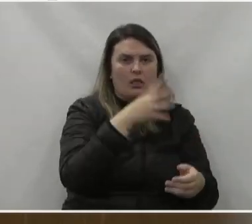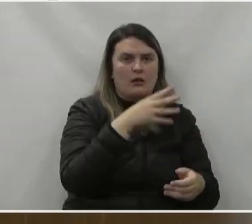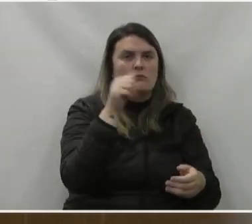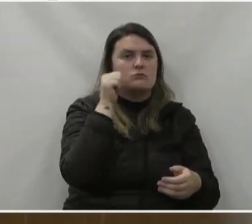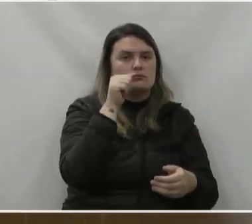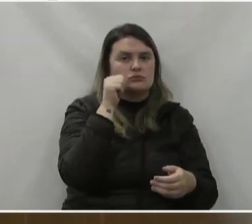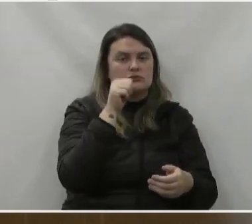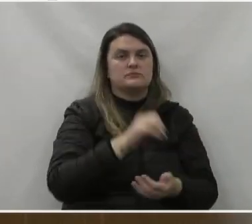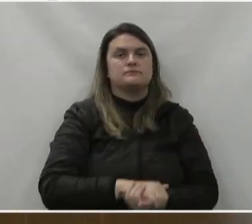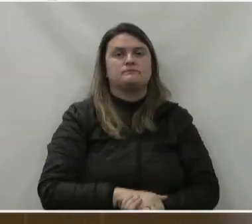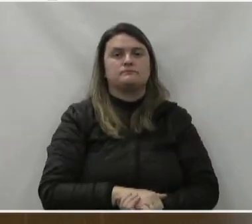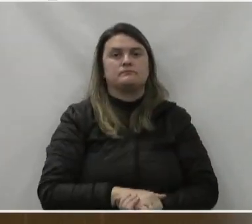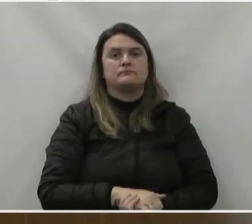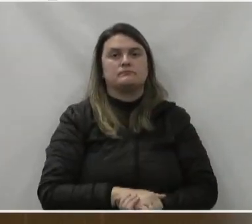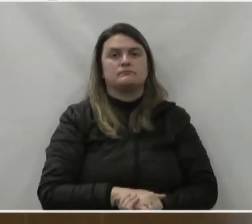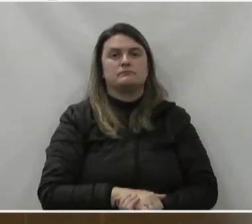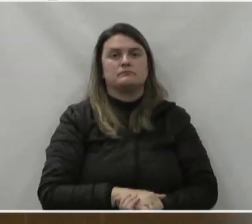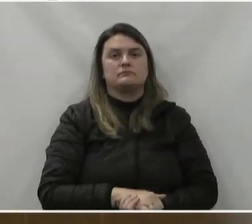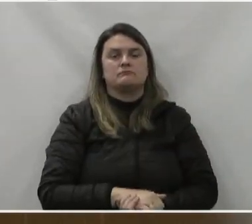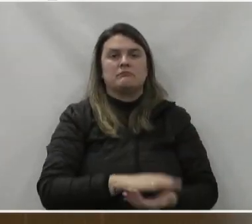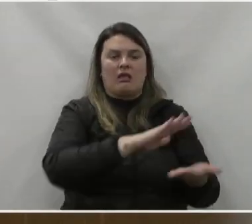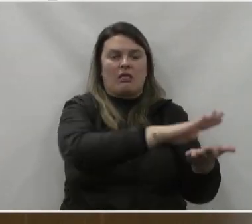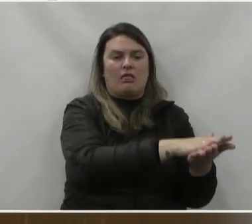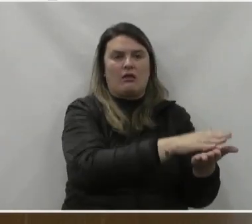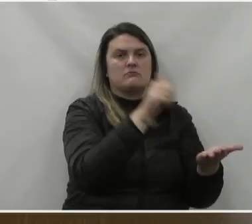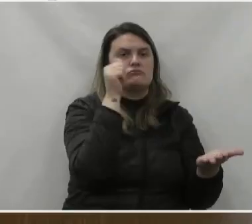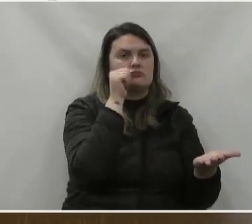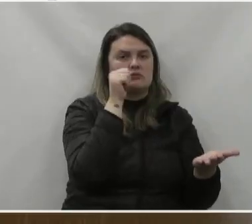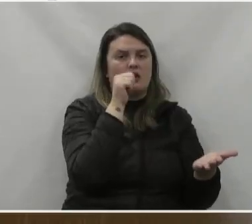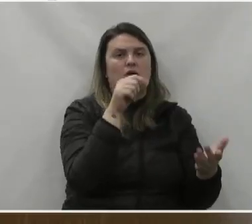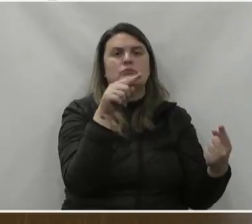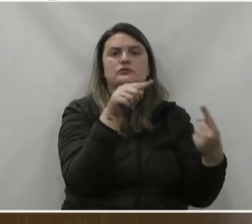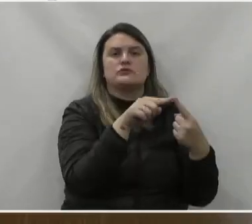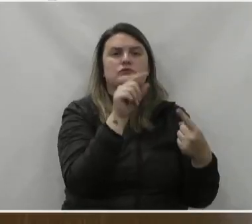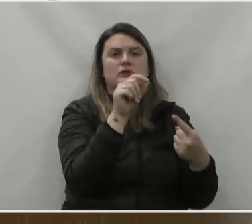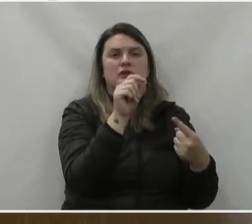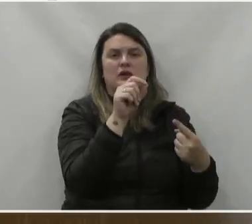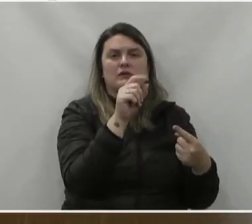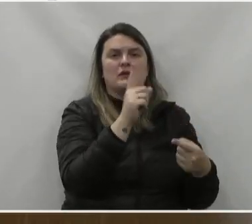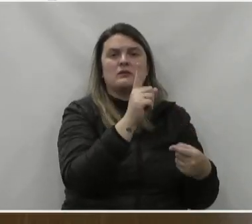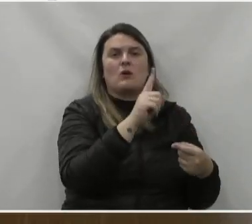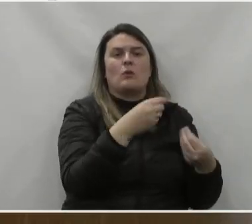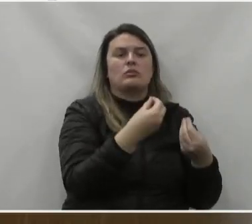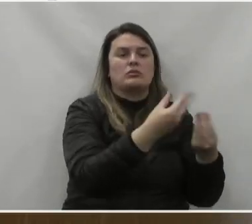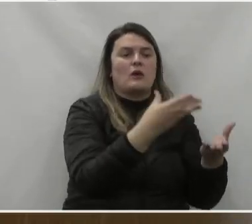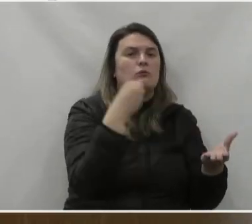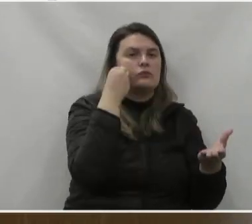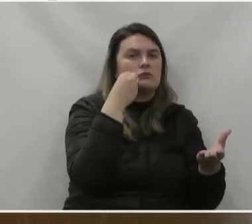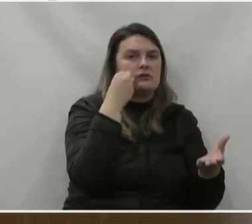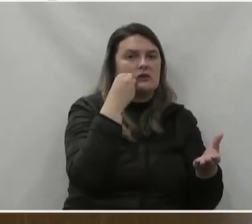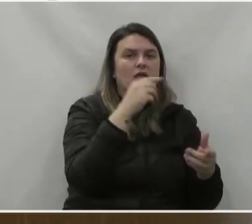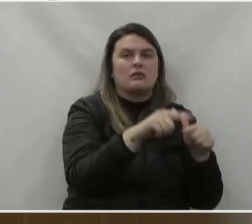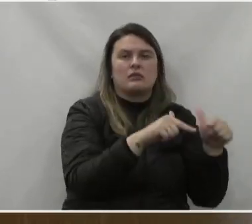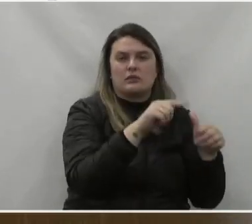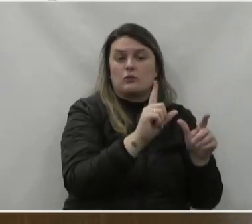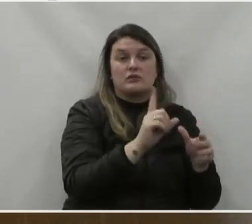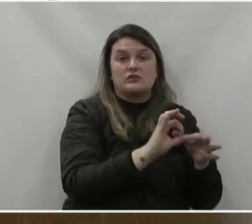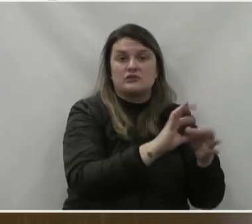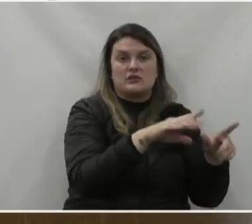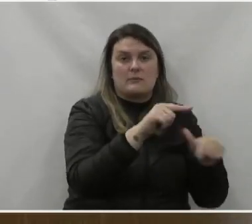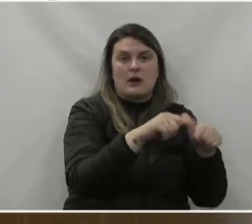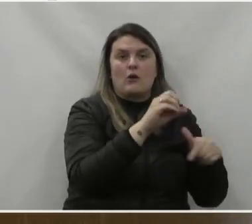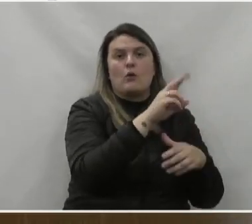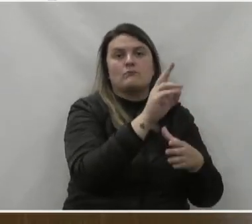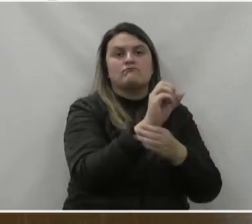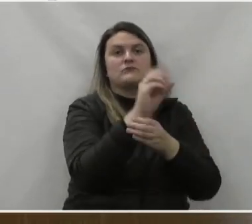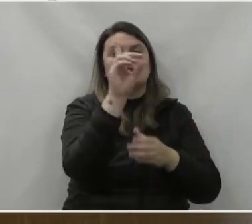mulher, com menosprezo à sua condição de mulher e com a finalidade de impedir ou dificultar o exercício do mandato ou de seus direitos